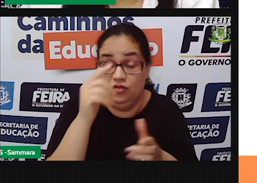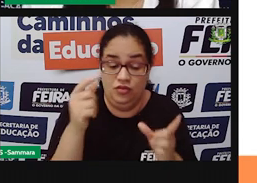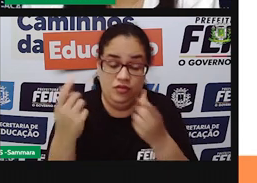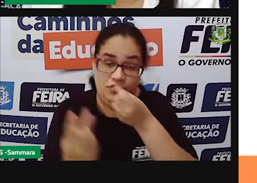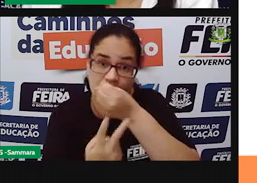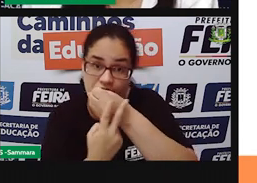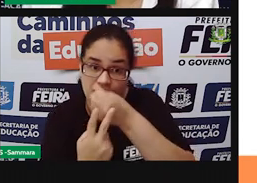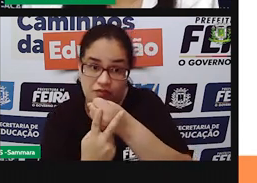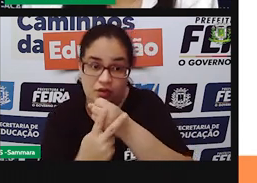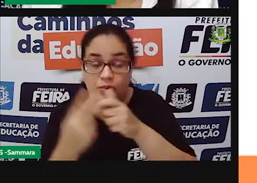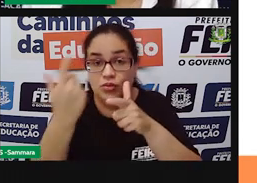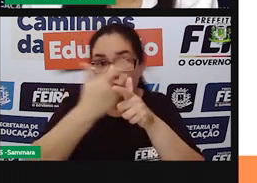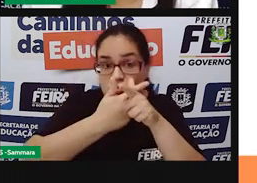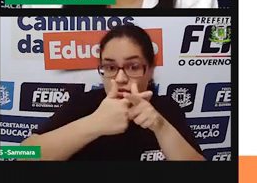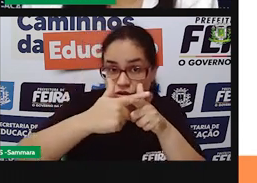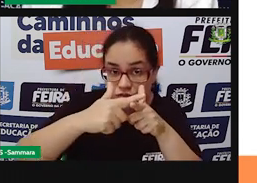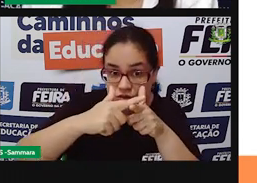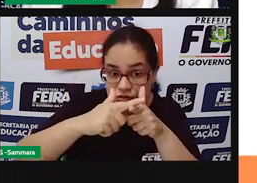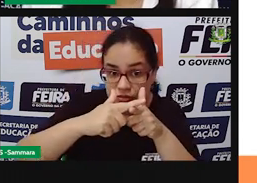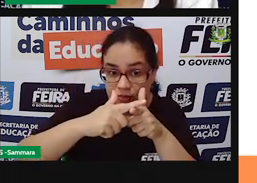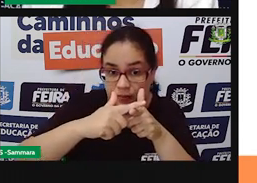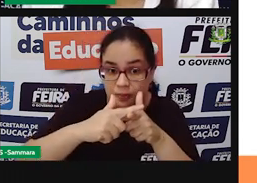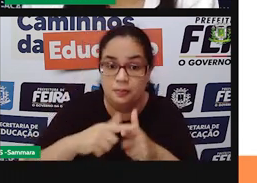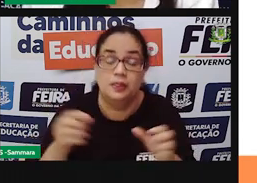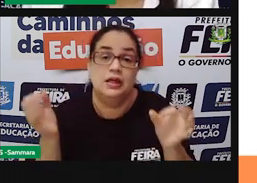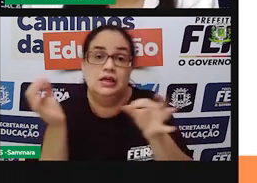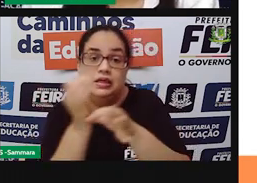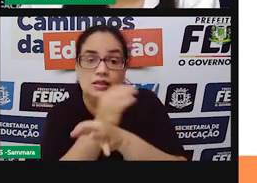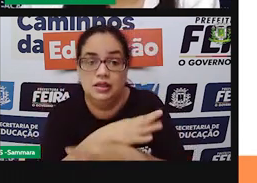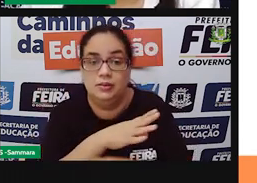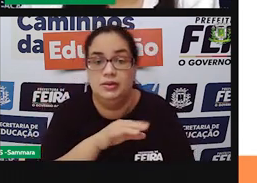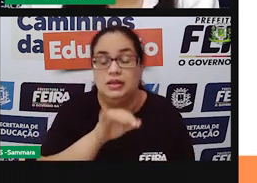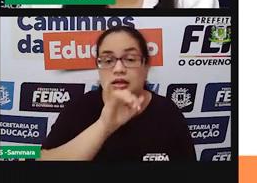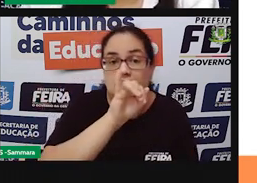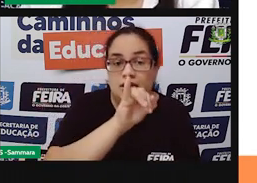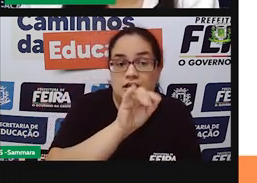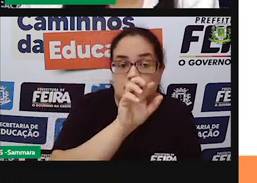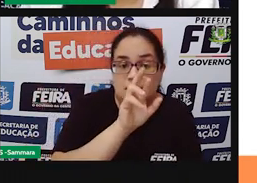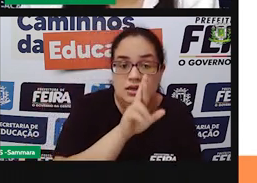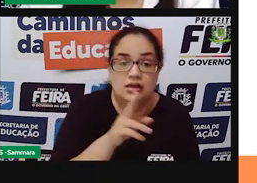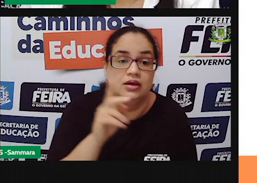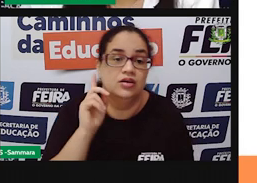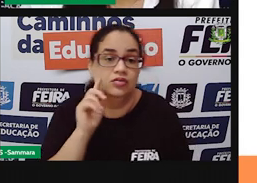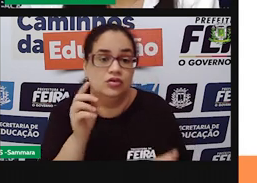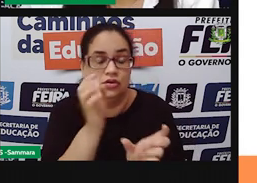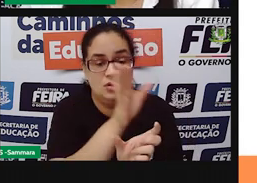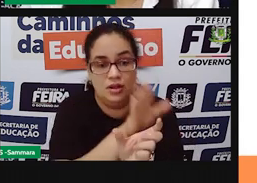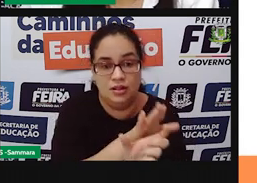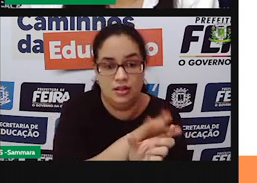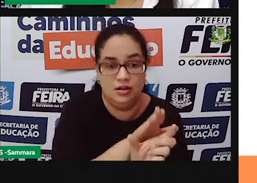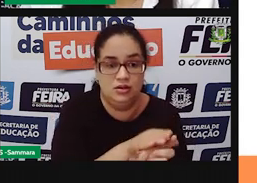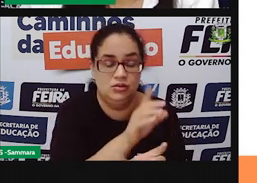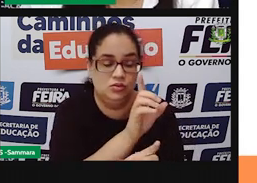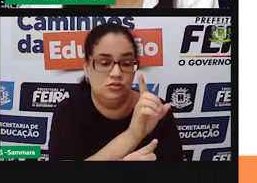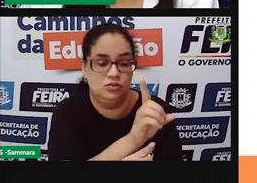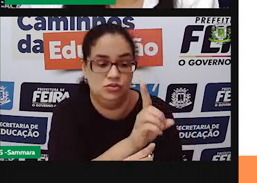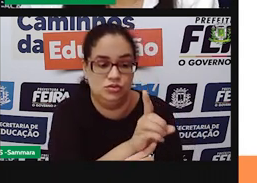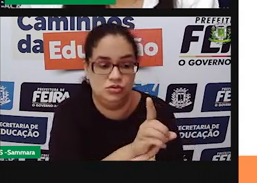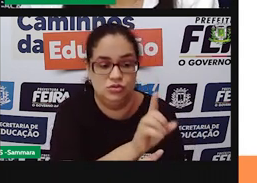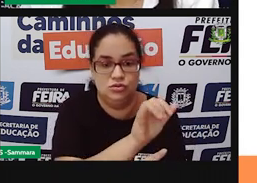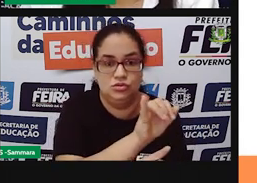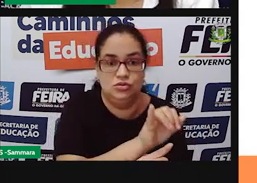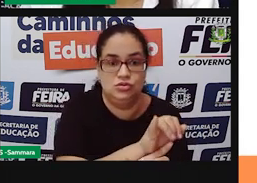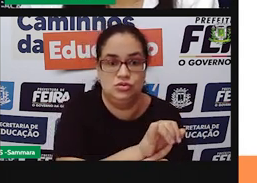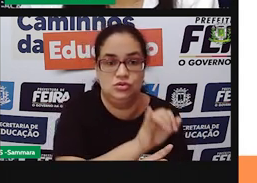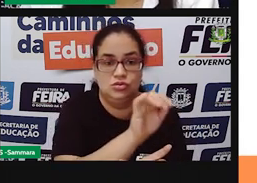dividir, que é da terceira conjugação, porque termina em IR. E a gente vê também a conservação do radical, não é? Que vai